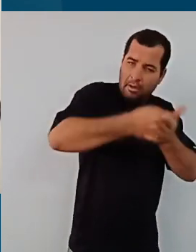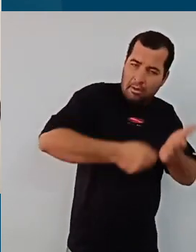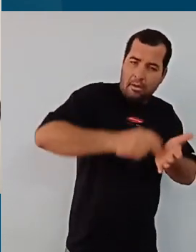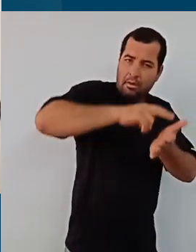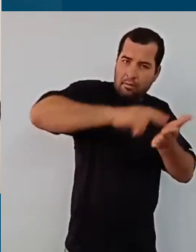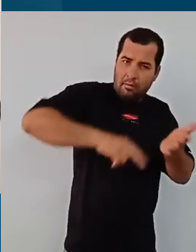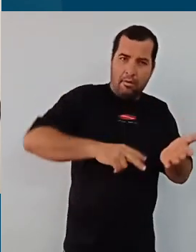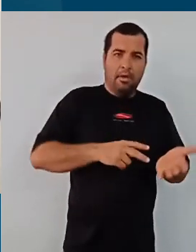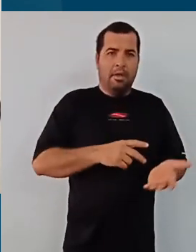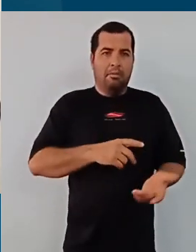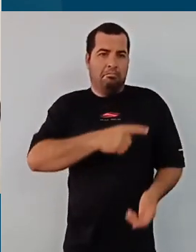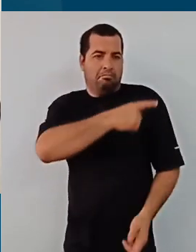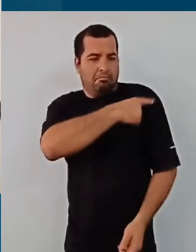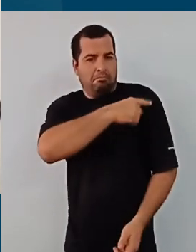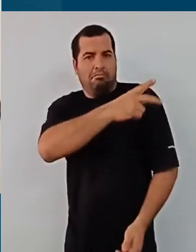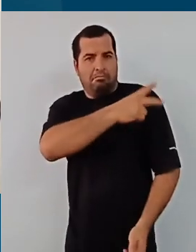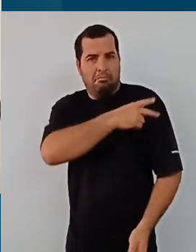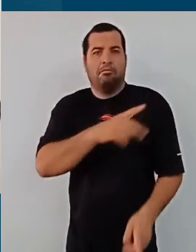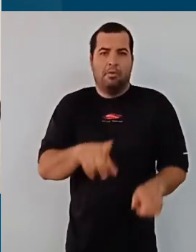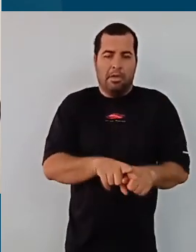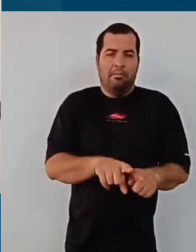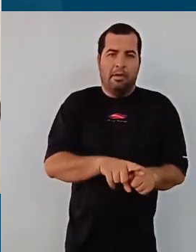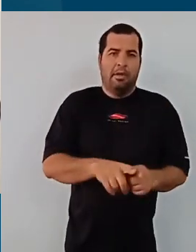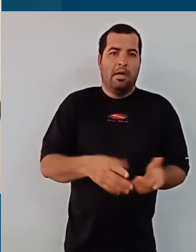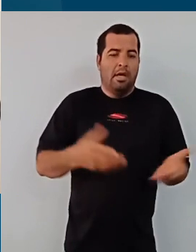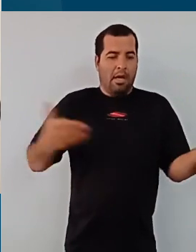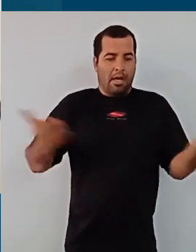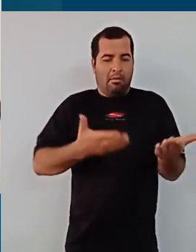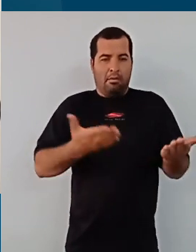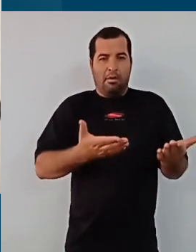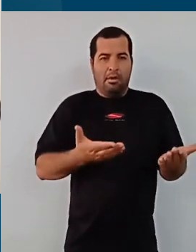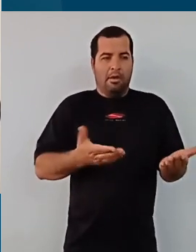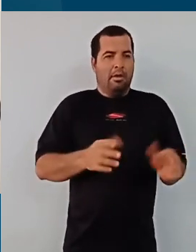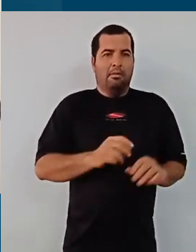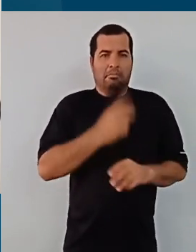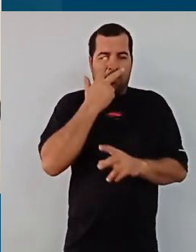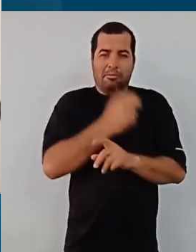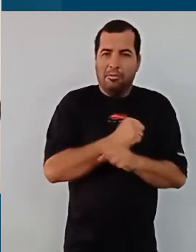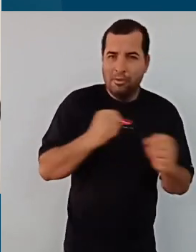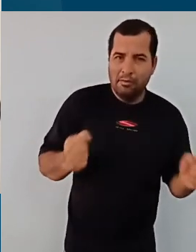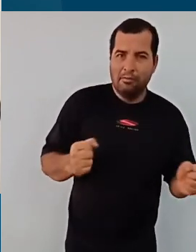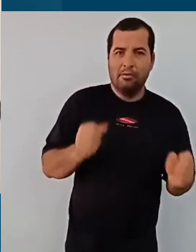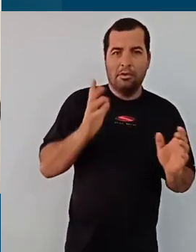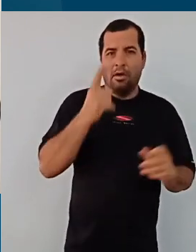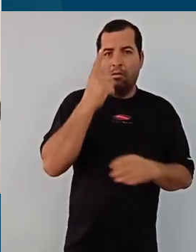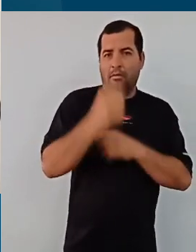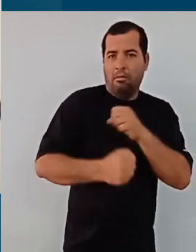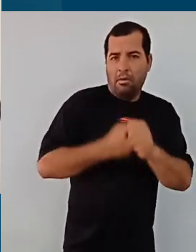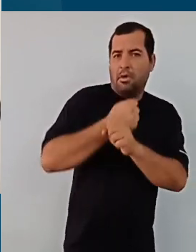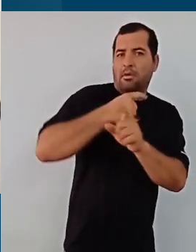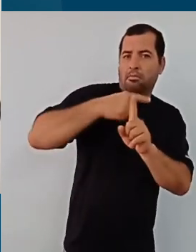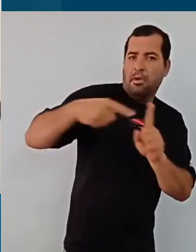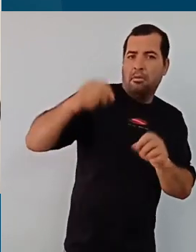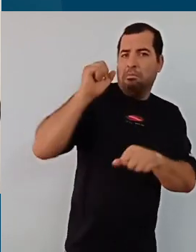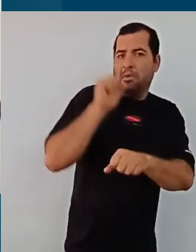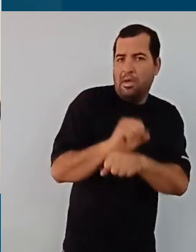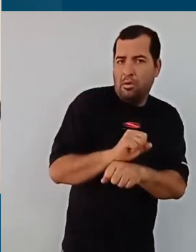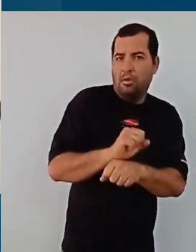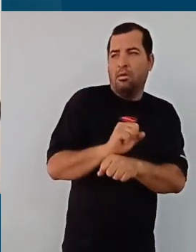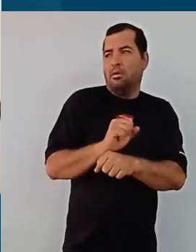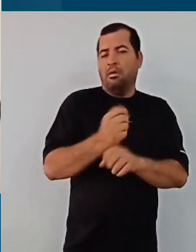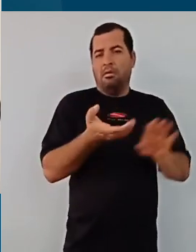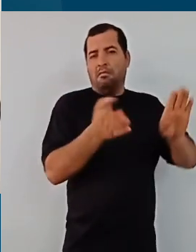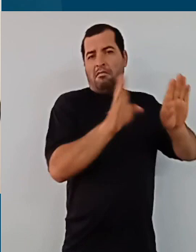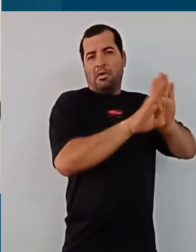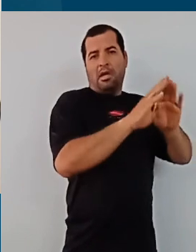2 primeiros anos do ensino fundamental, isso já não é mais possível, né? Com 1 ano e meio de paralisação de atividades